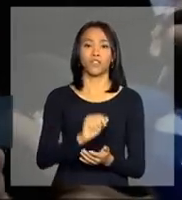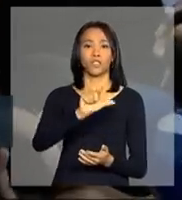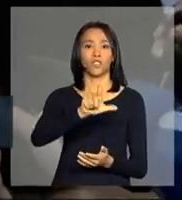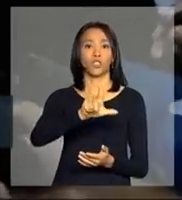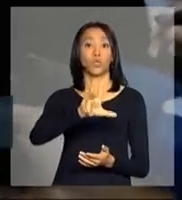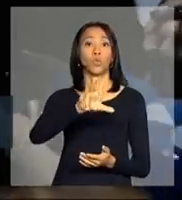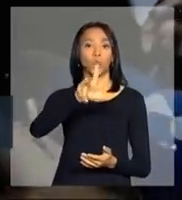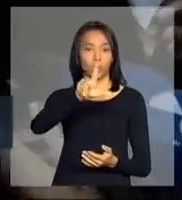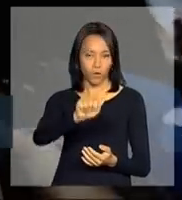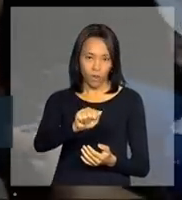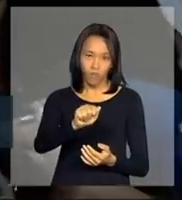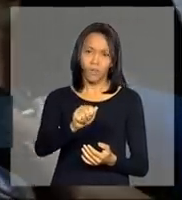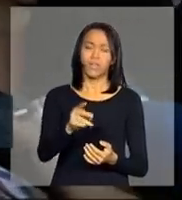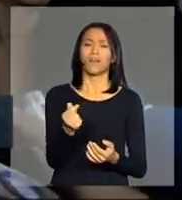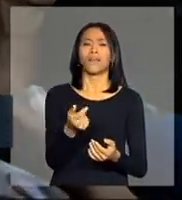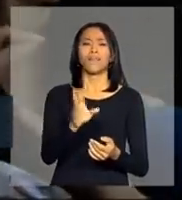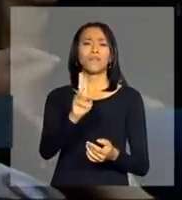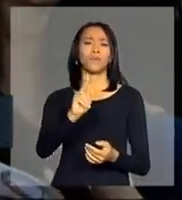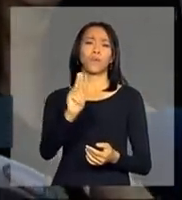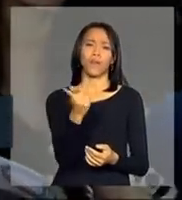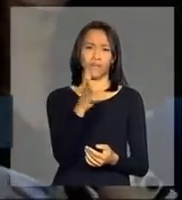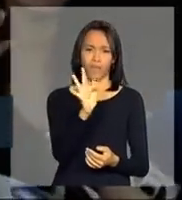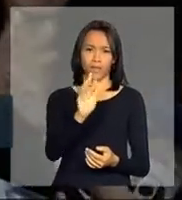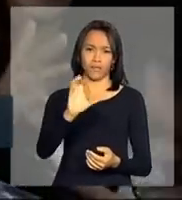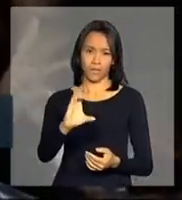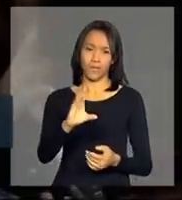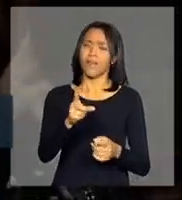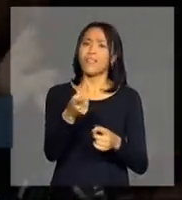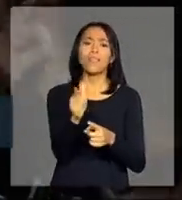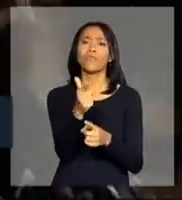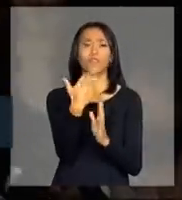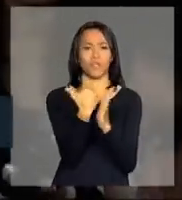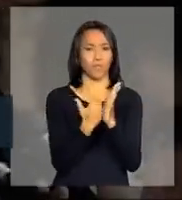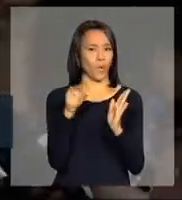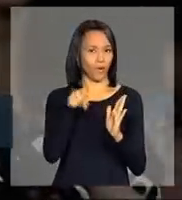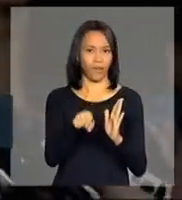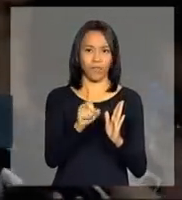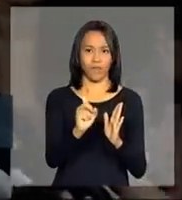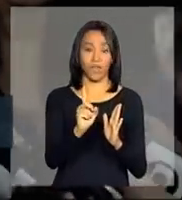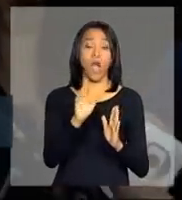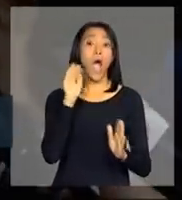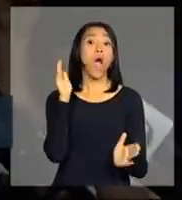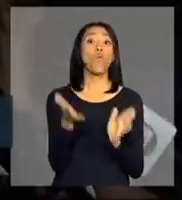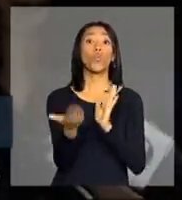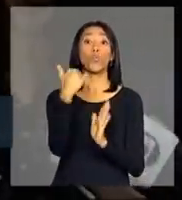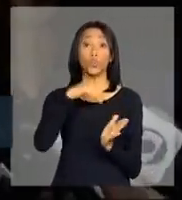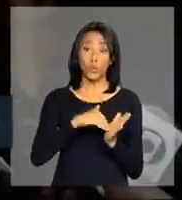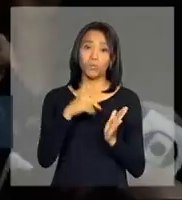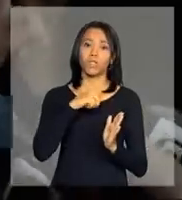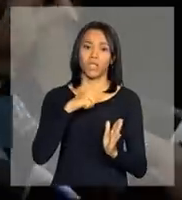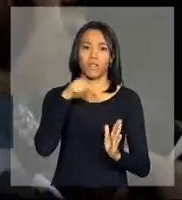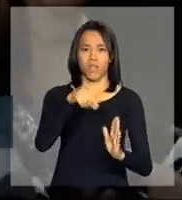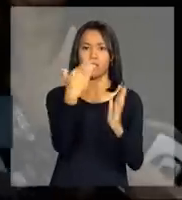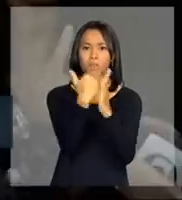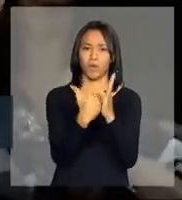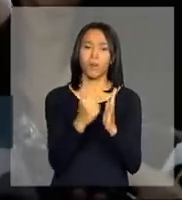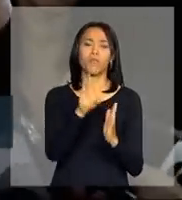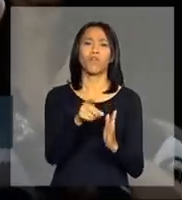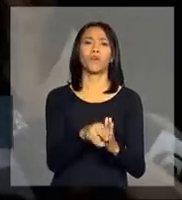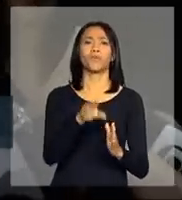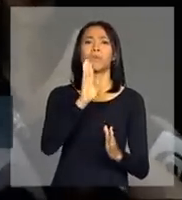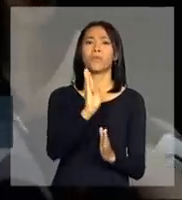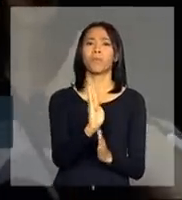Lula. Na época do presidente Fernando Henrique, não houve um programa desse porte. A última vez que houve um programa desse porte foi no